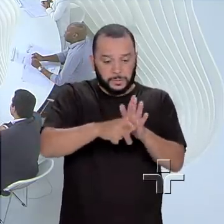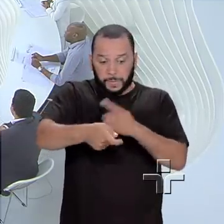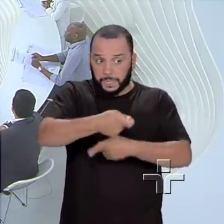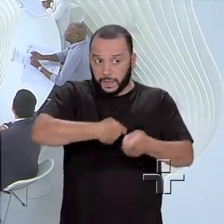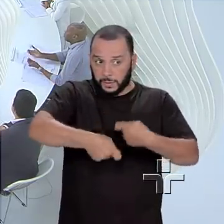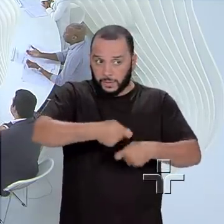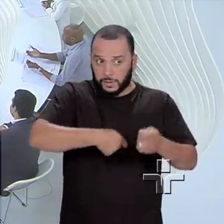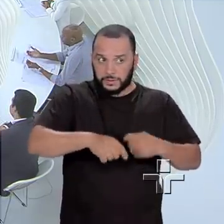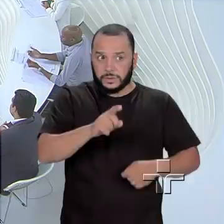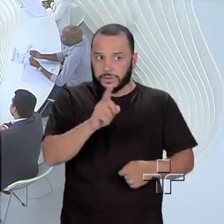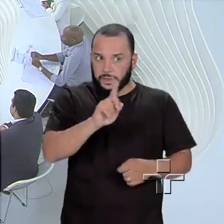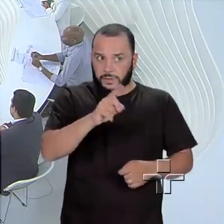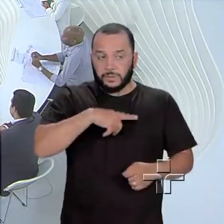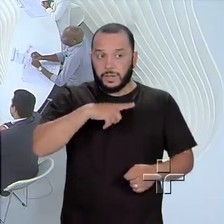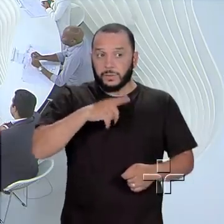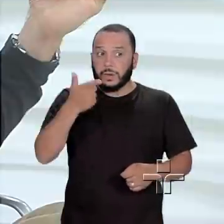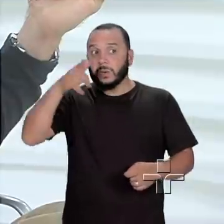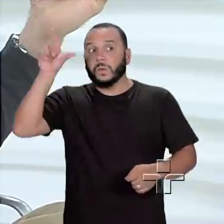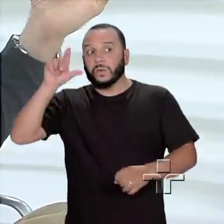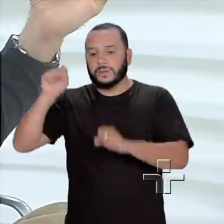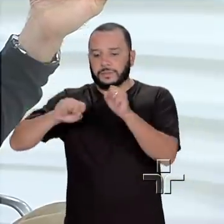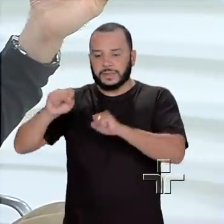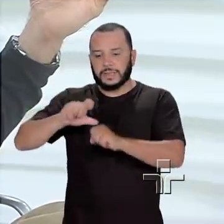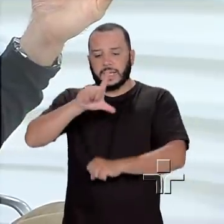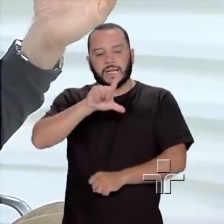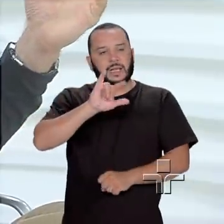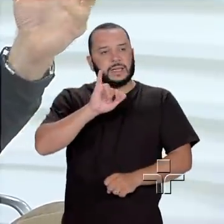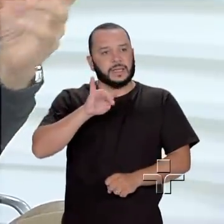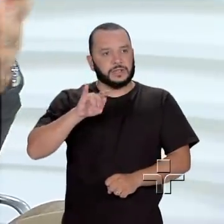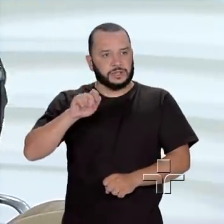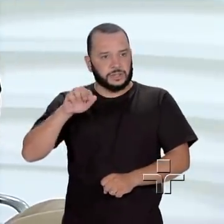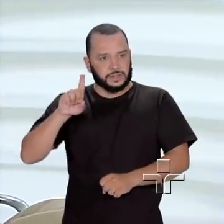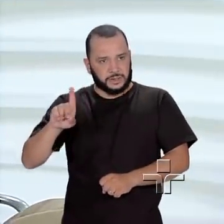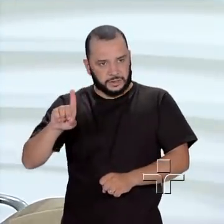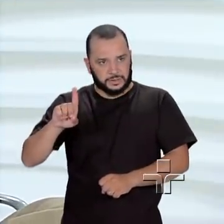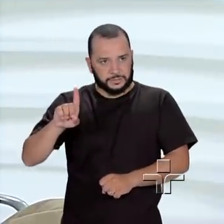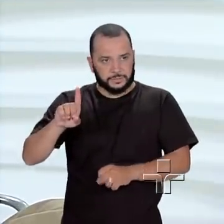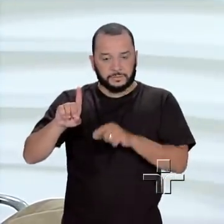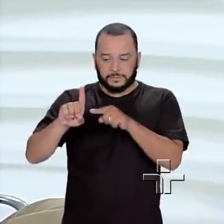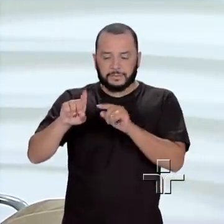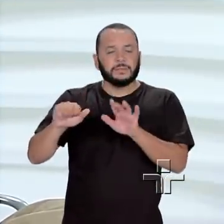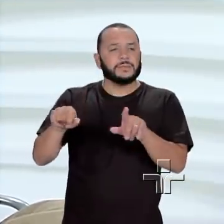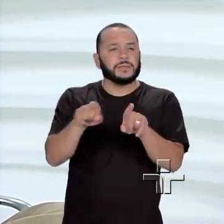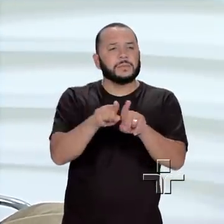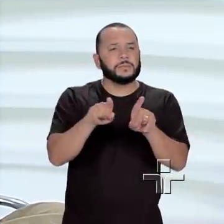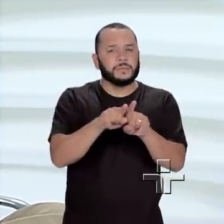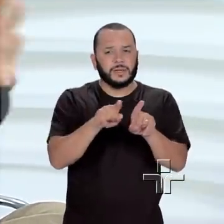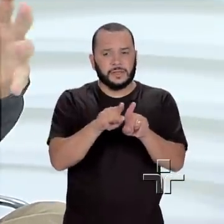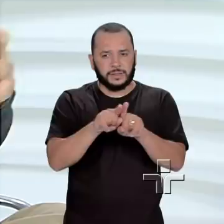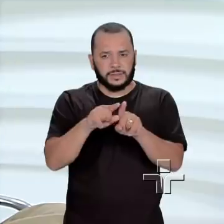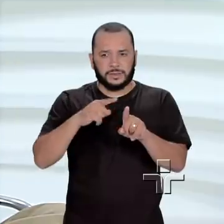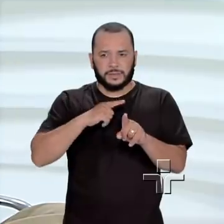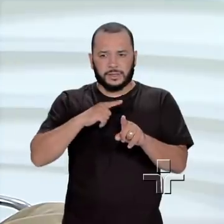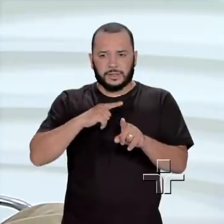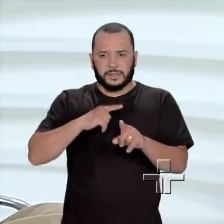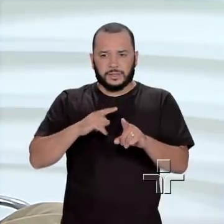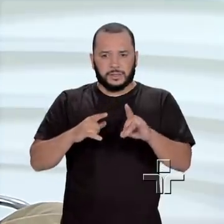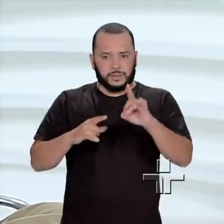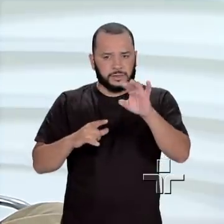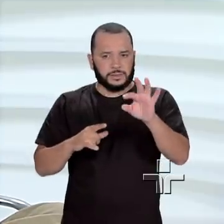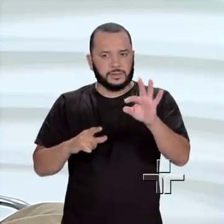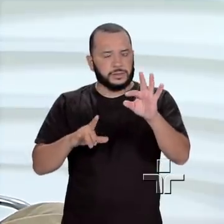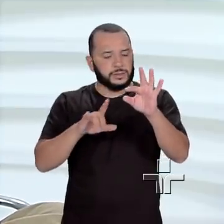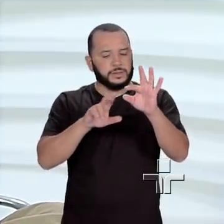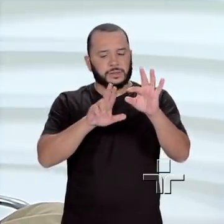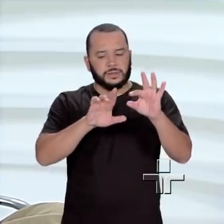de LinkedIn, que é uma rede da Microsoft. Tá certo? E se você for para outros cenários, para redes de música, assim por diante, o Facebook também não